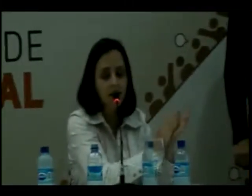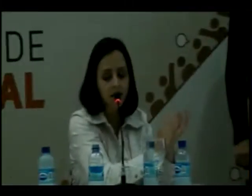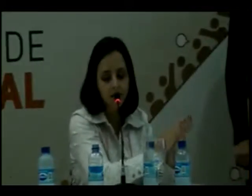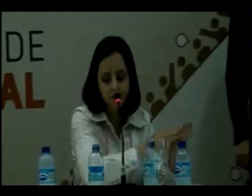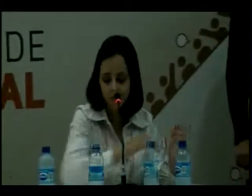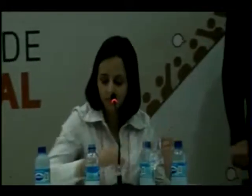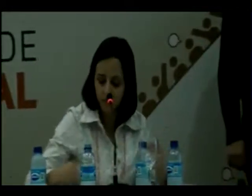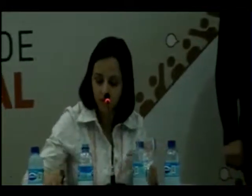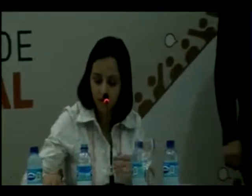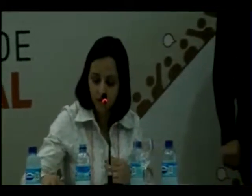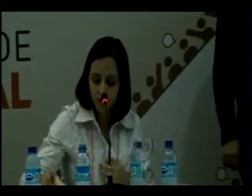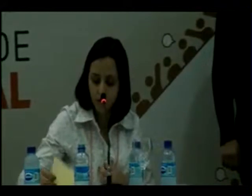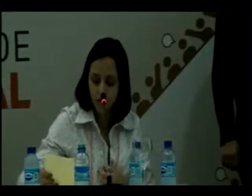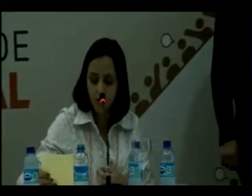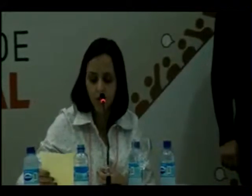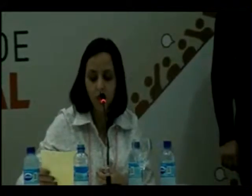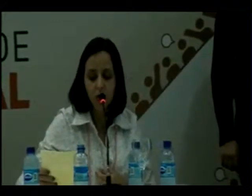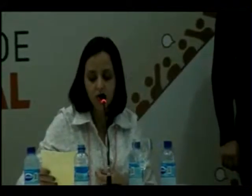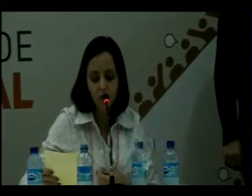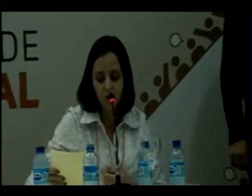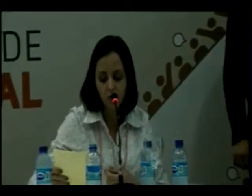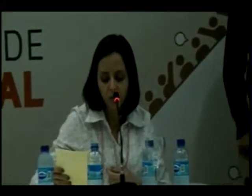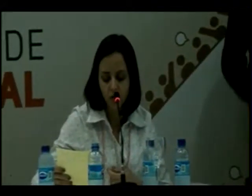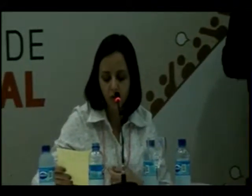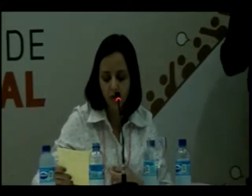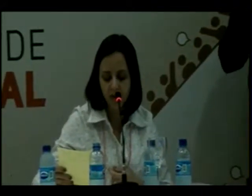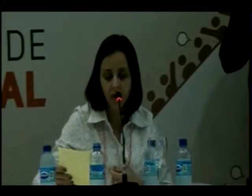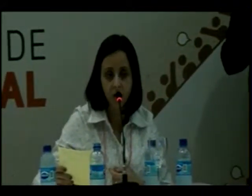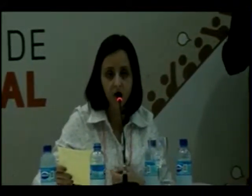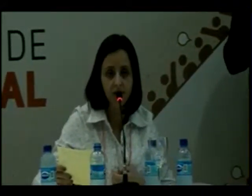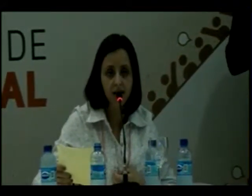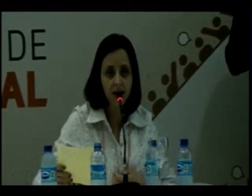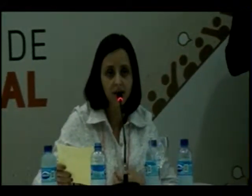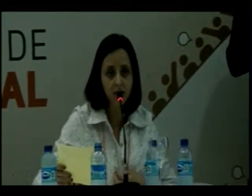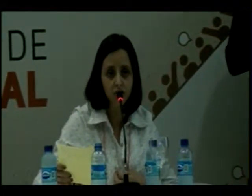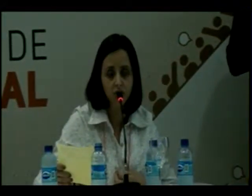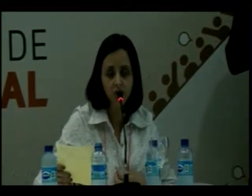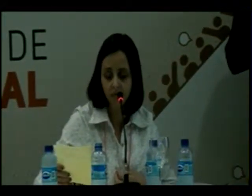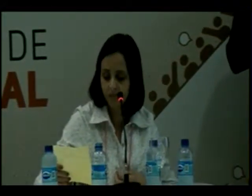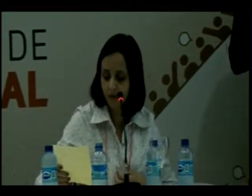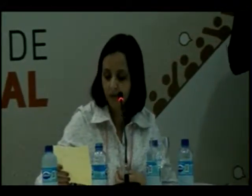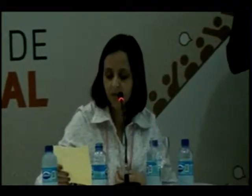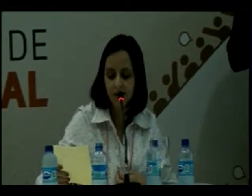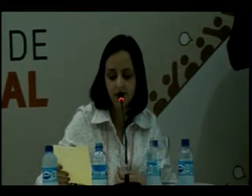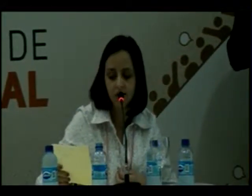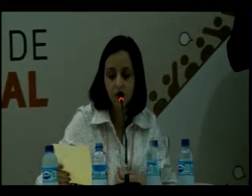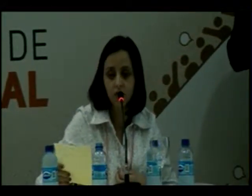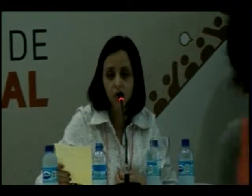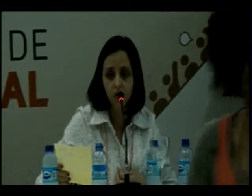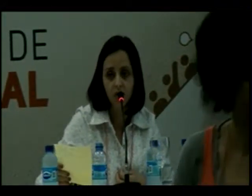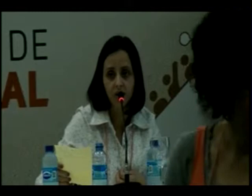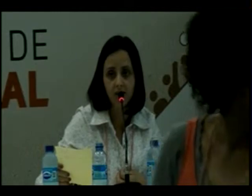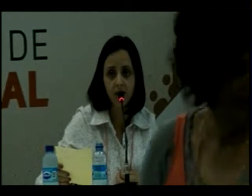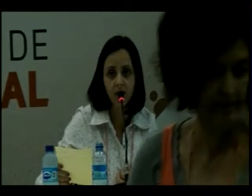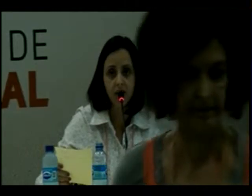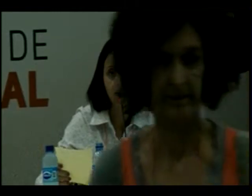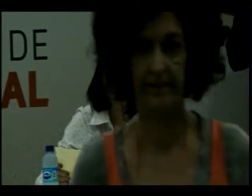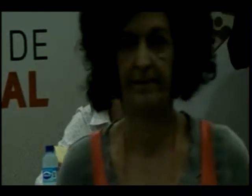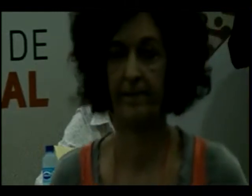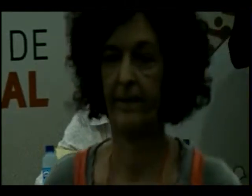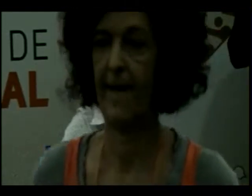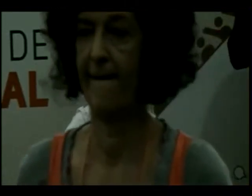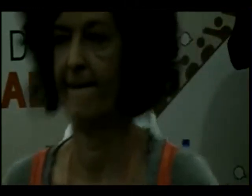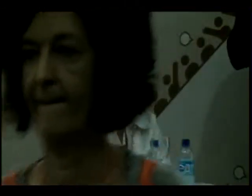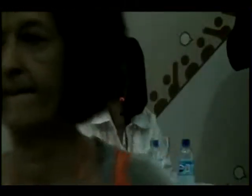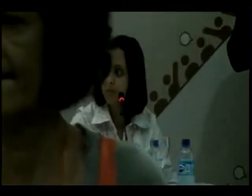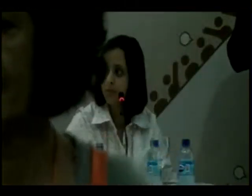Obrigada, Roseli. O próximo grupo é o grupo que se reuniu na sala executiva 5, sob a coordenação da